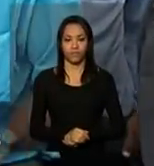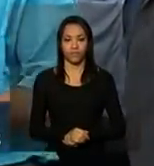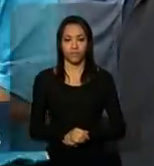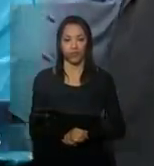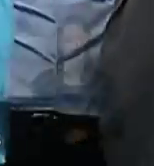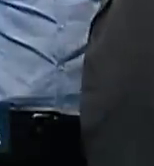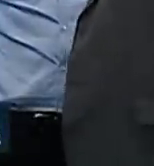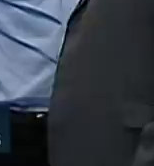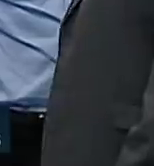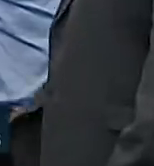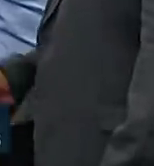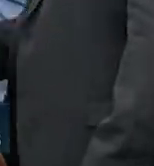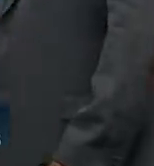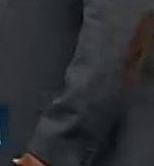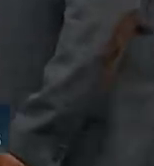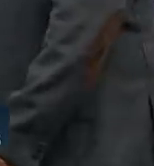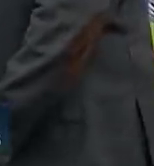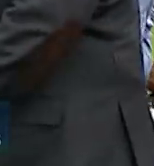bom